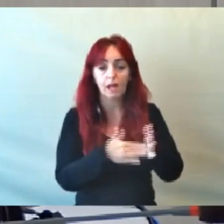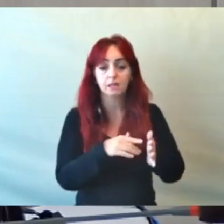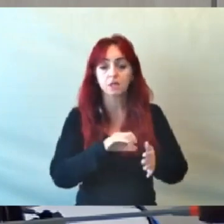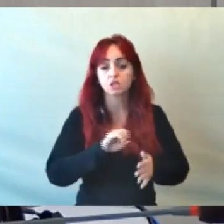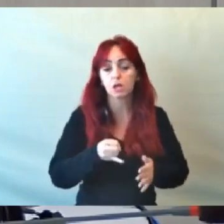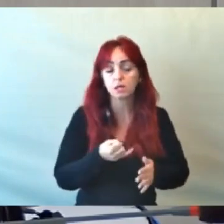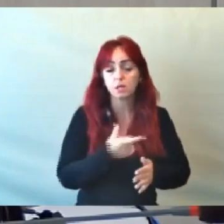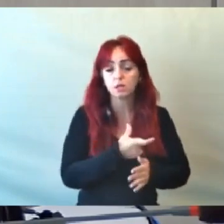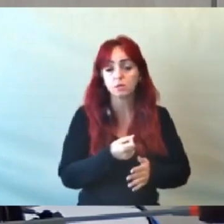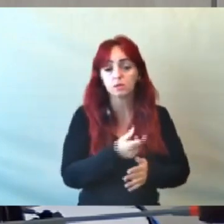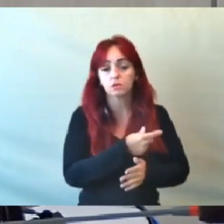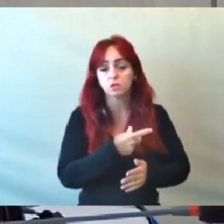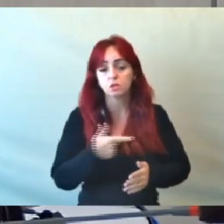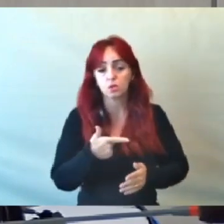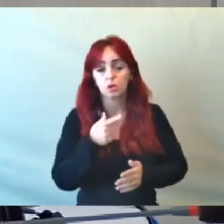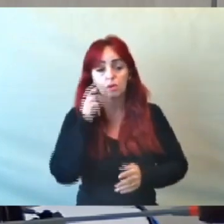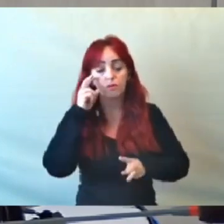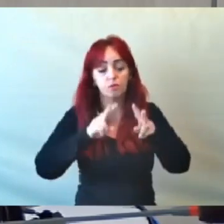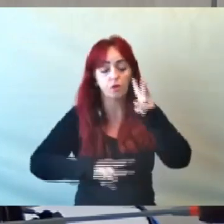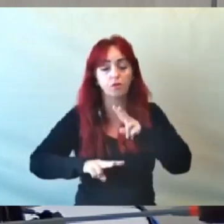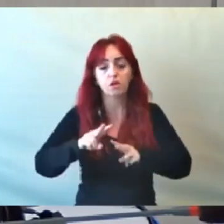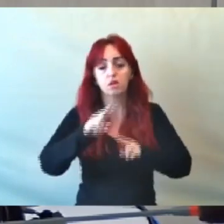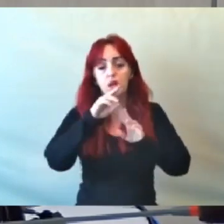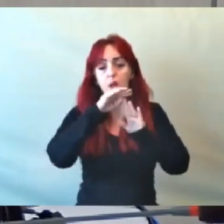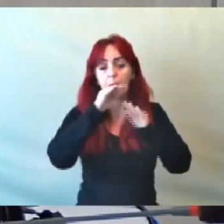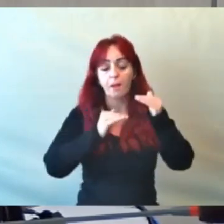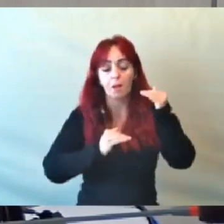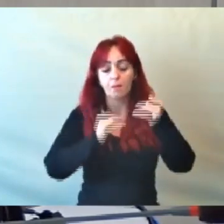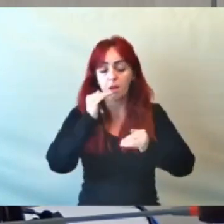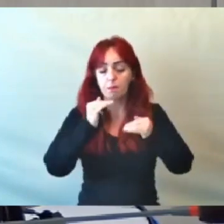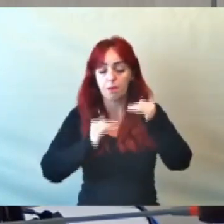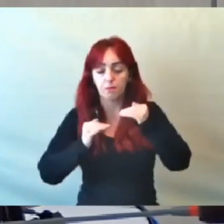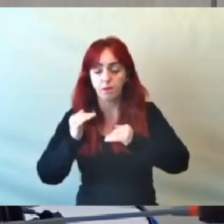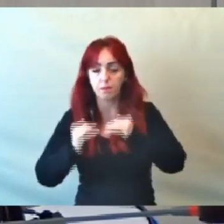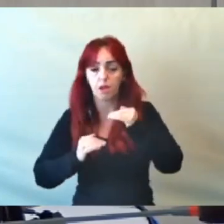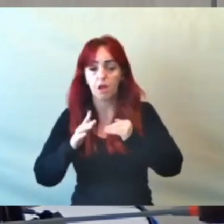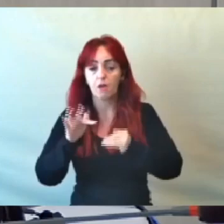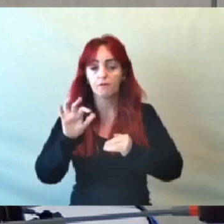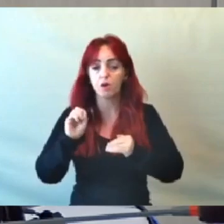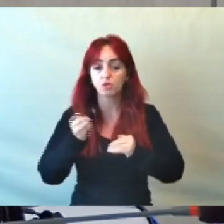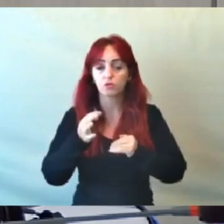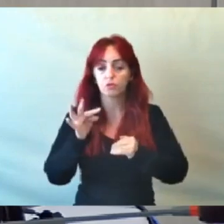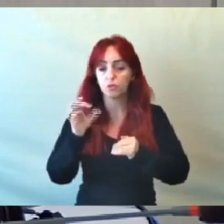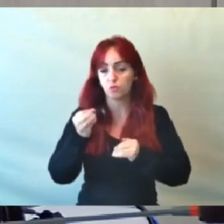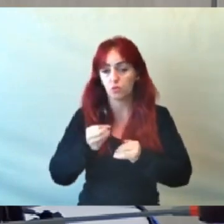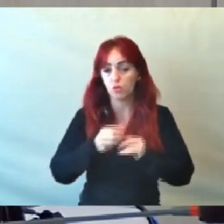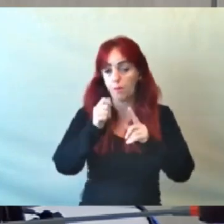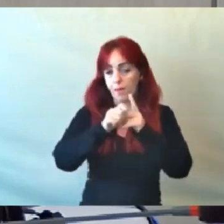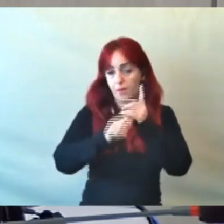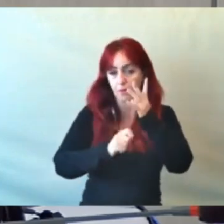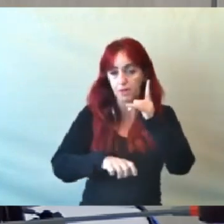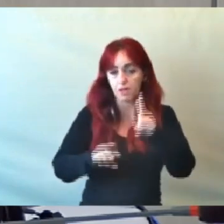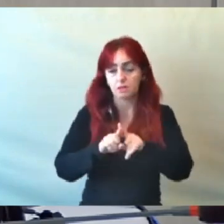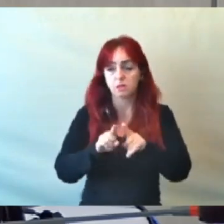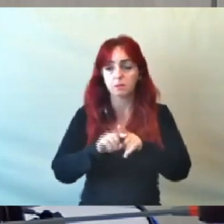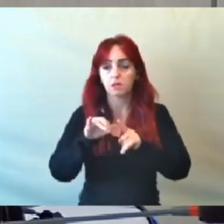picos elevados de fósforo em alguns meses e biomassa elevada de cianobactérias, principalmente em 2020 e